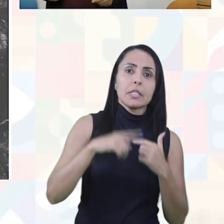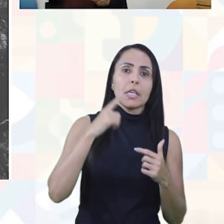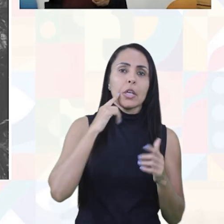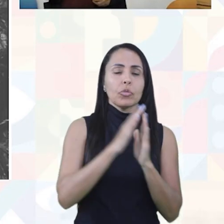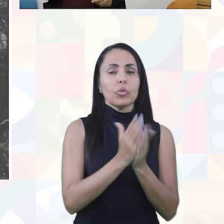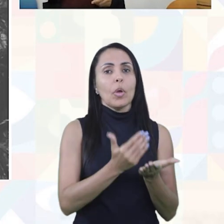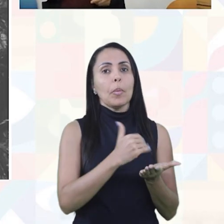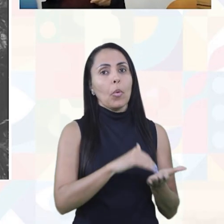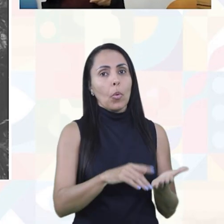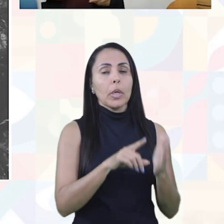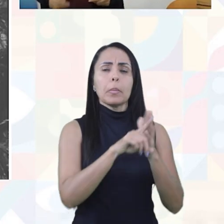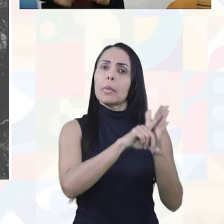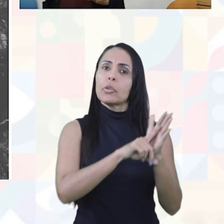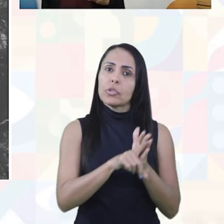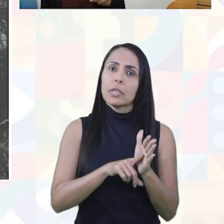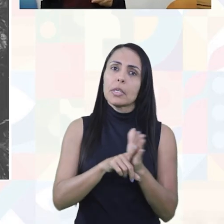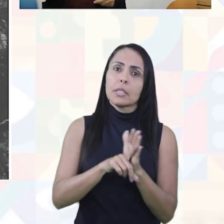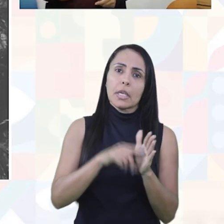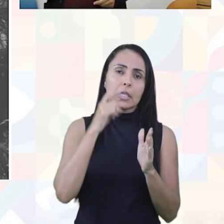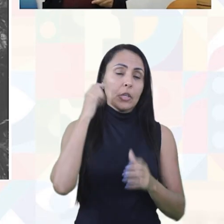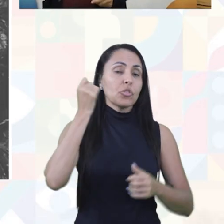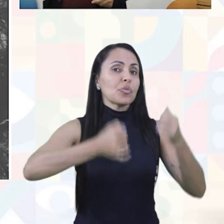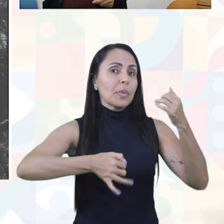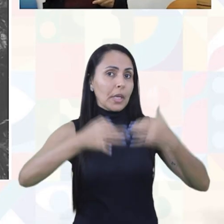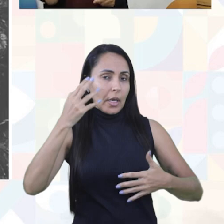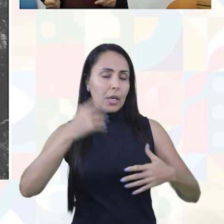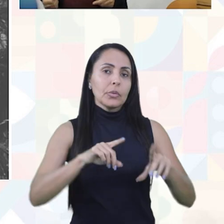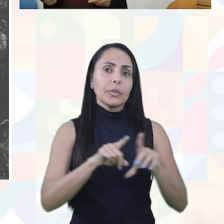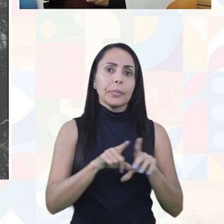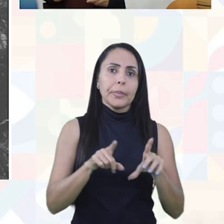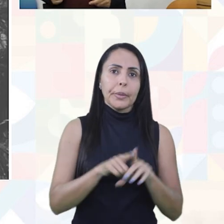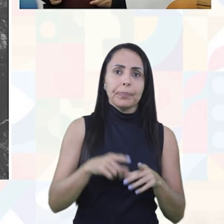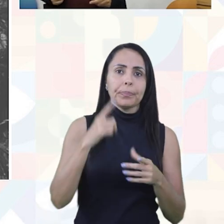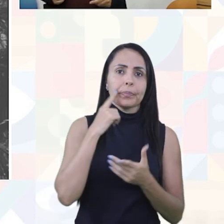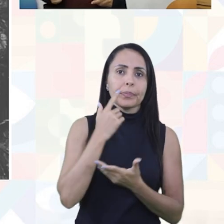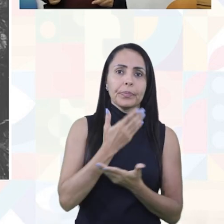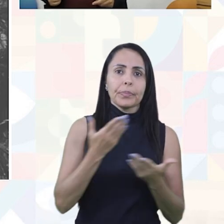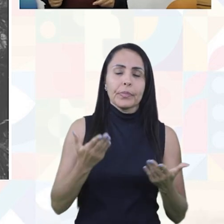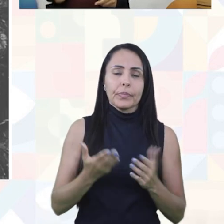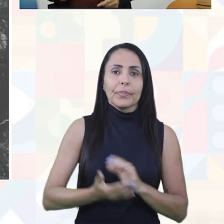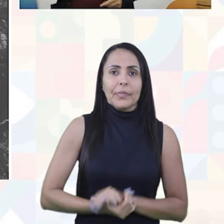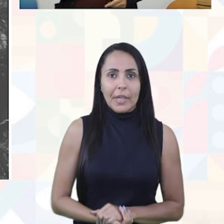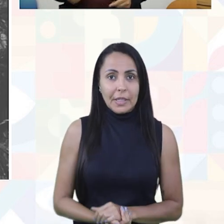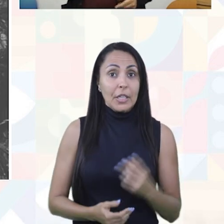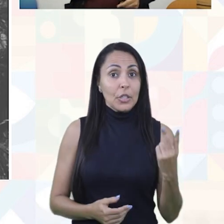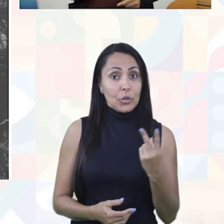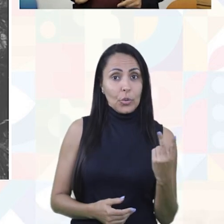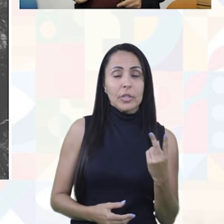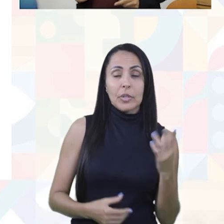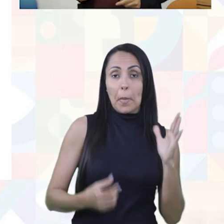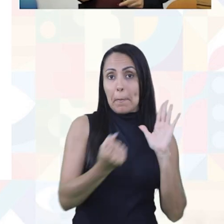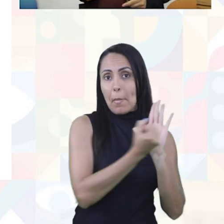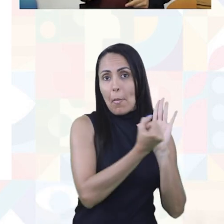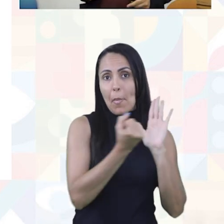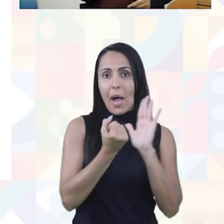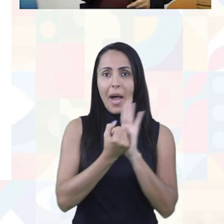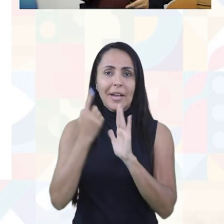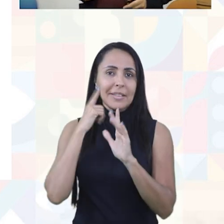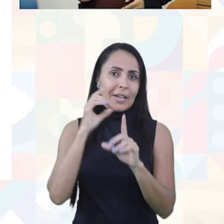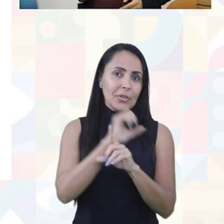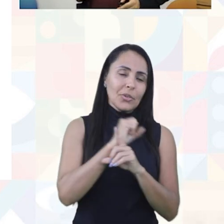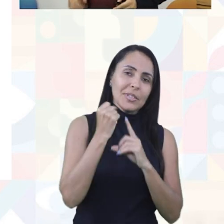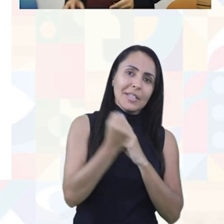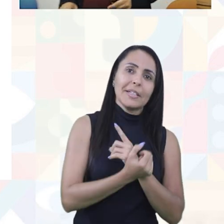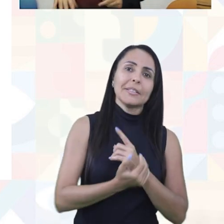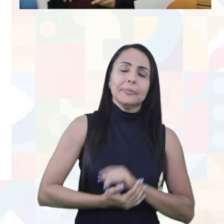e-book tem um pouquinho mais comentando, um pouquinho mais falando desses 2 episódios muito marcantes para a nossa sociedade